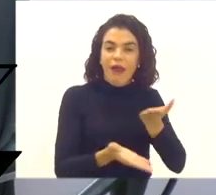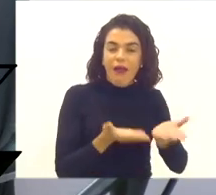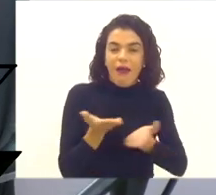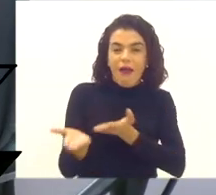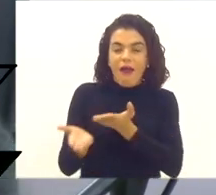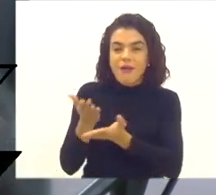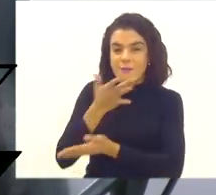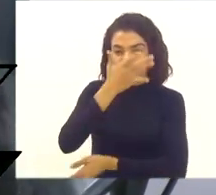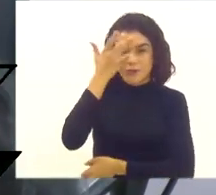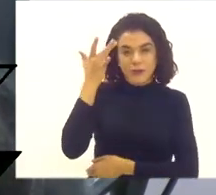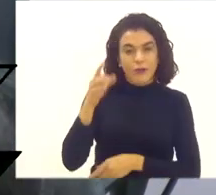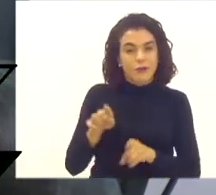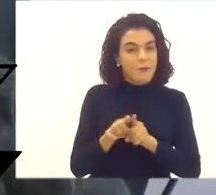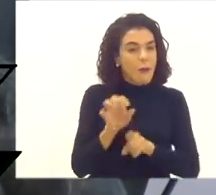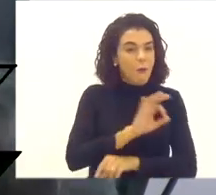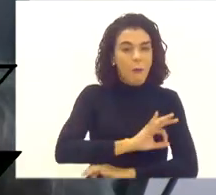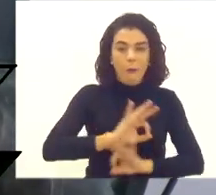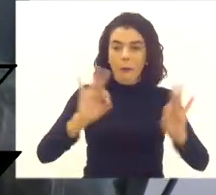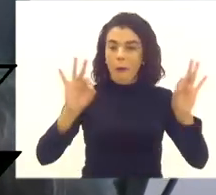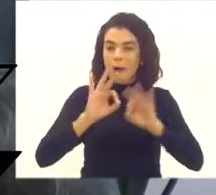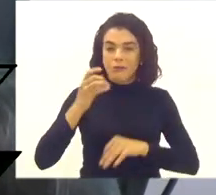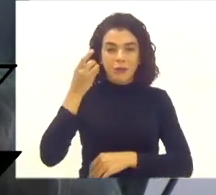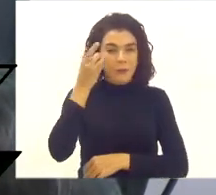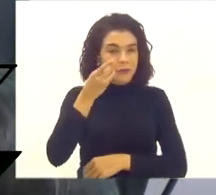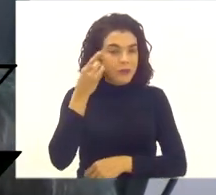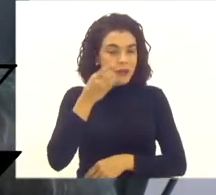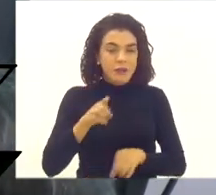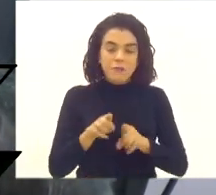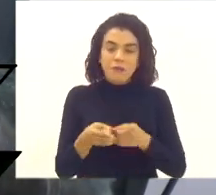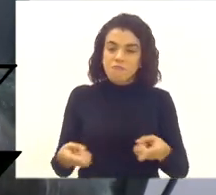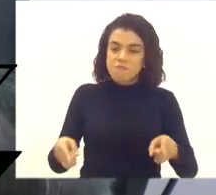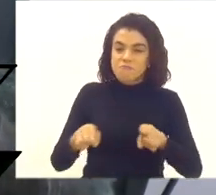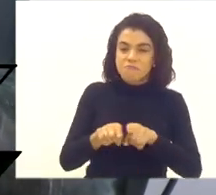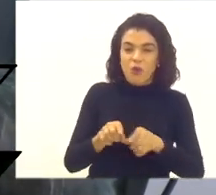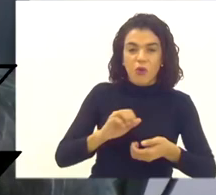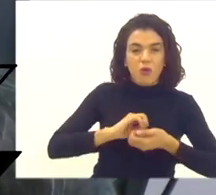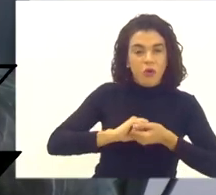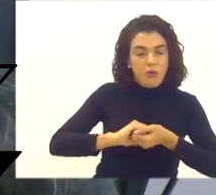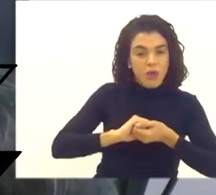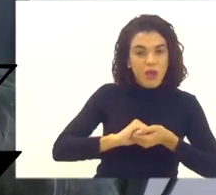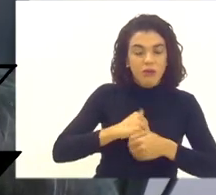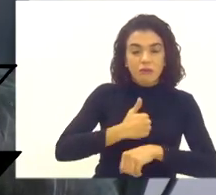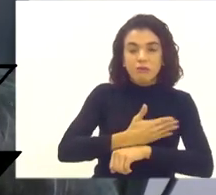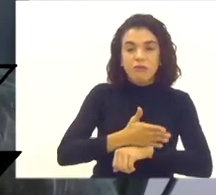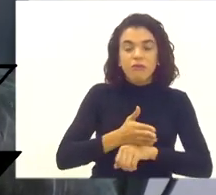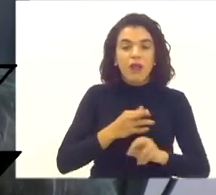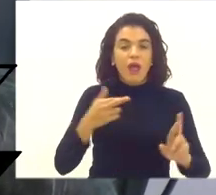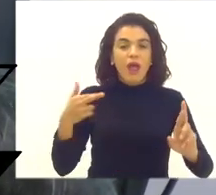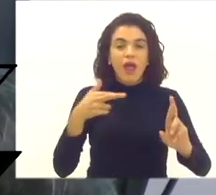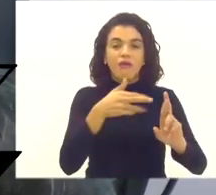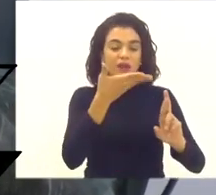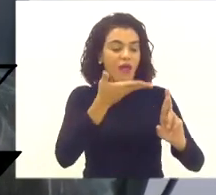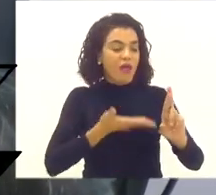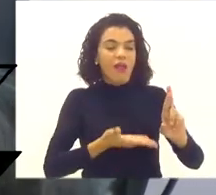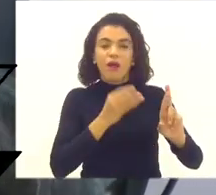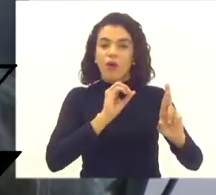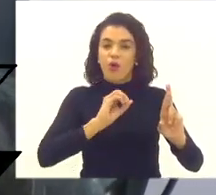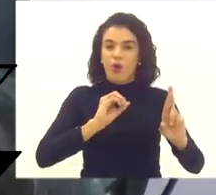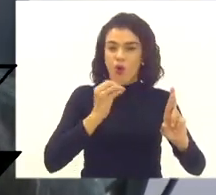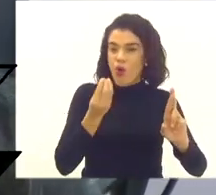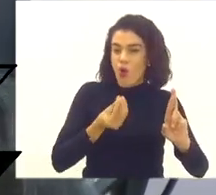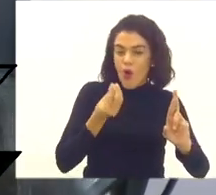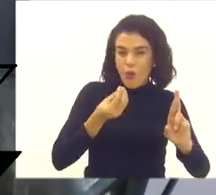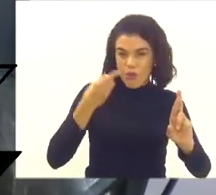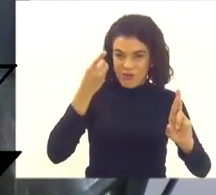uma belíssima parlamentar e uma excelente companheira o tempo todo se referir uma ela não como parlamentar